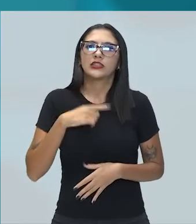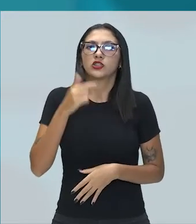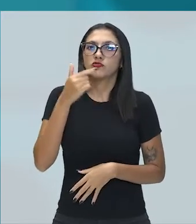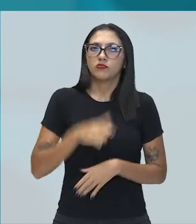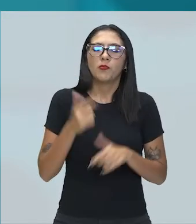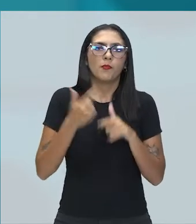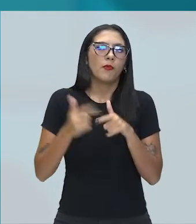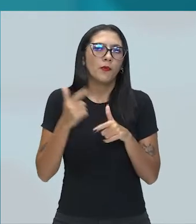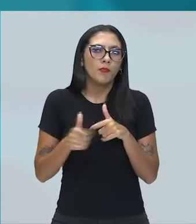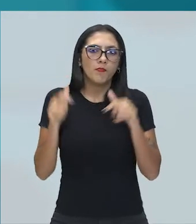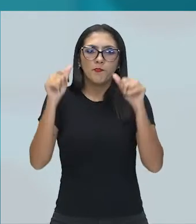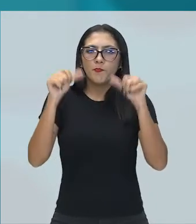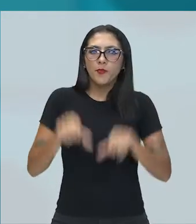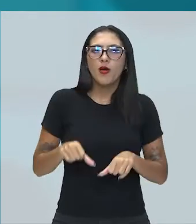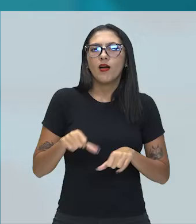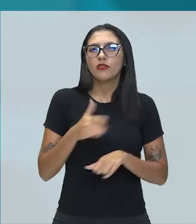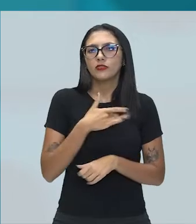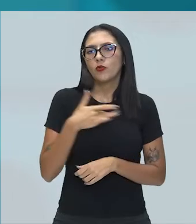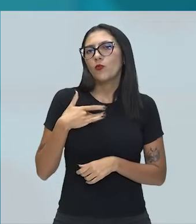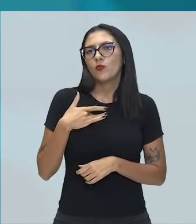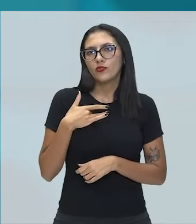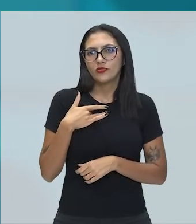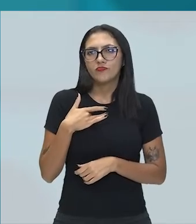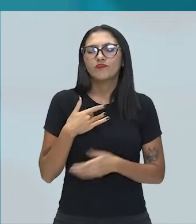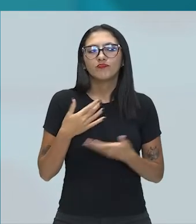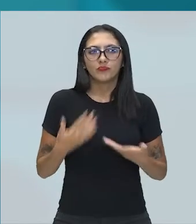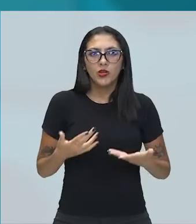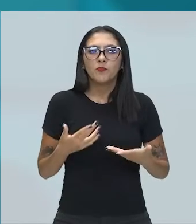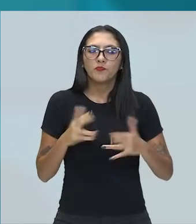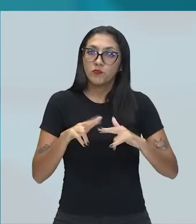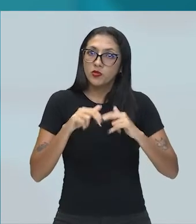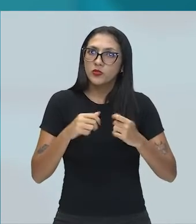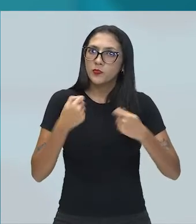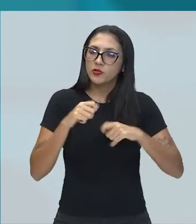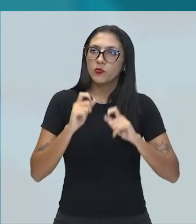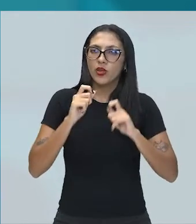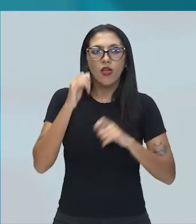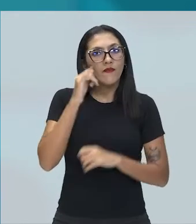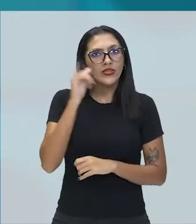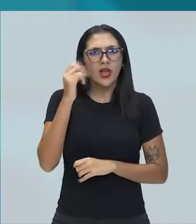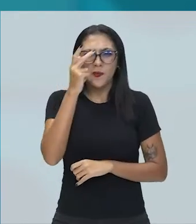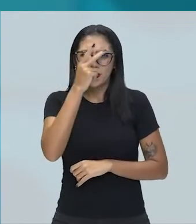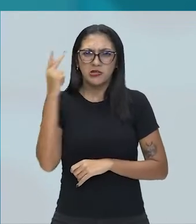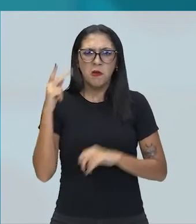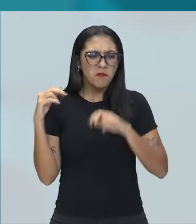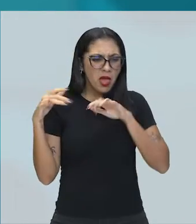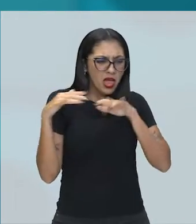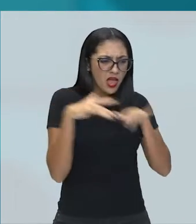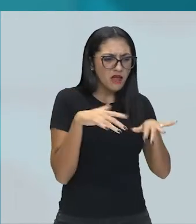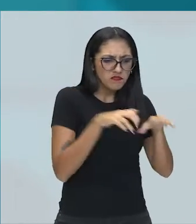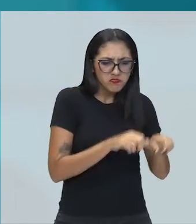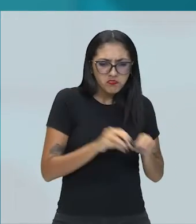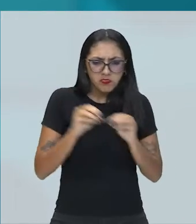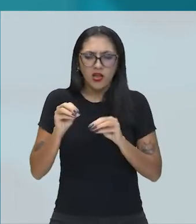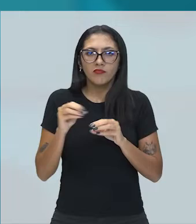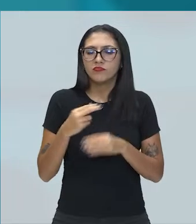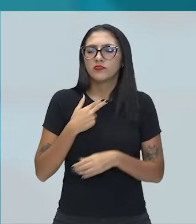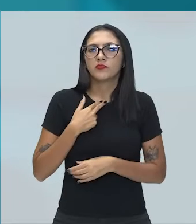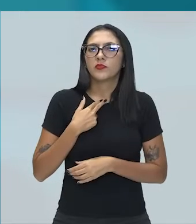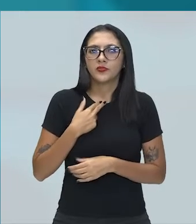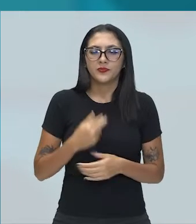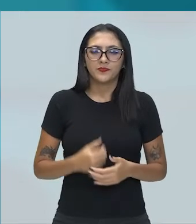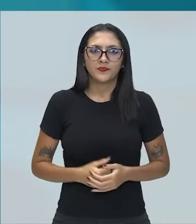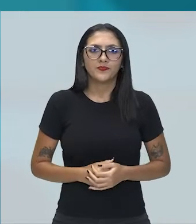condição dessa vítima? Então, por isso, mantenha as pessoas ali do local, os curiosos, afastados e não mova a